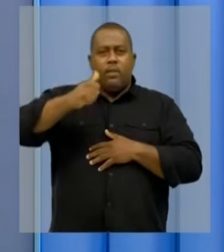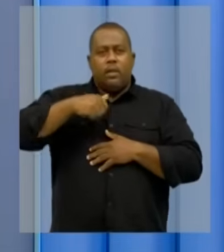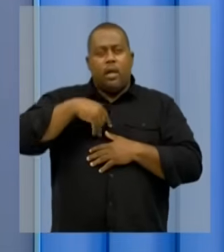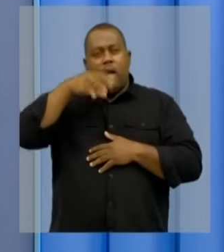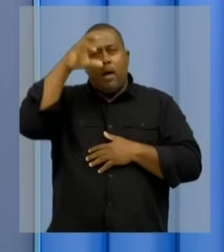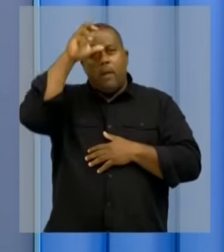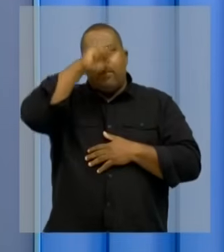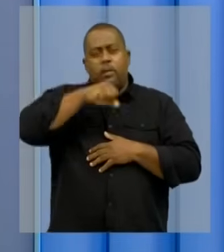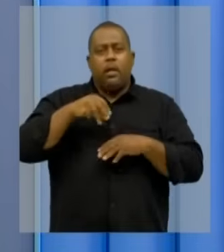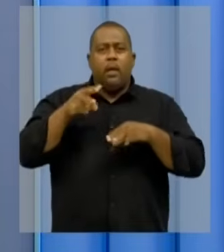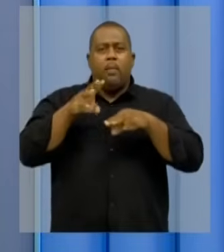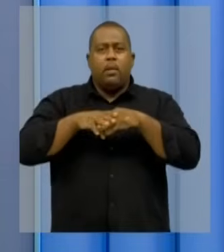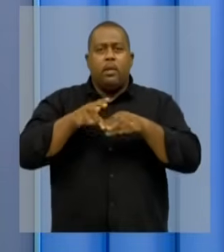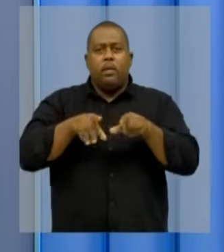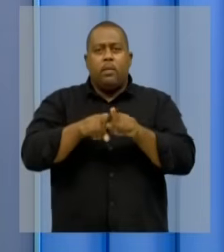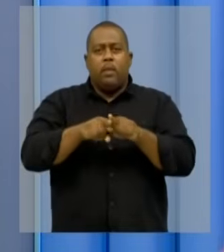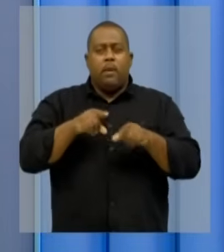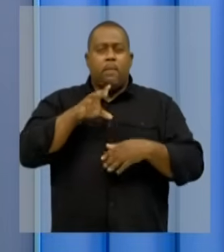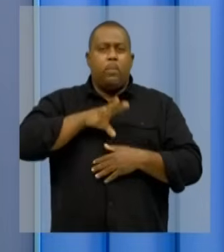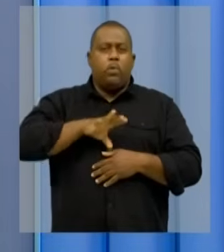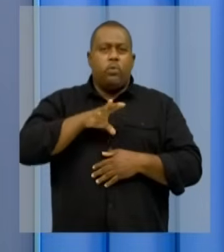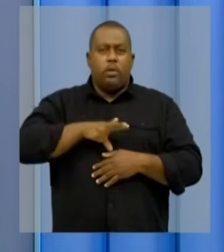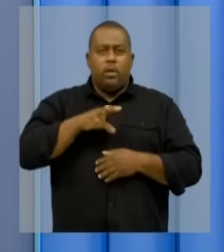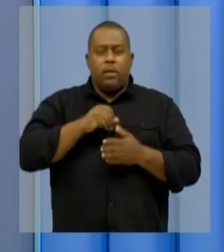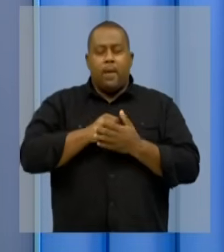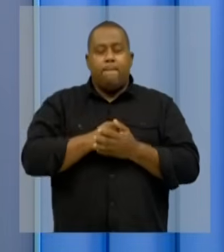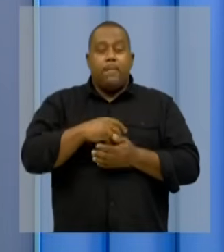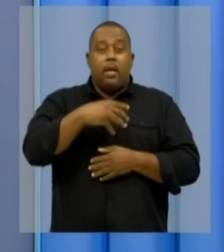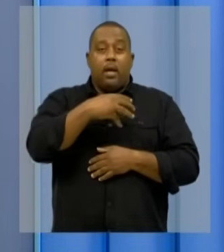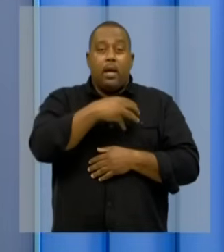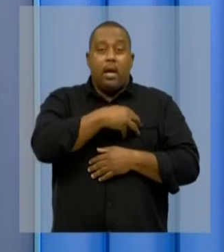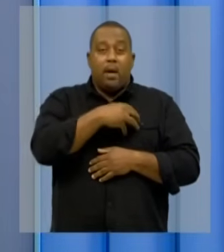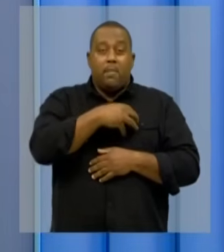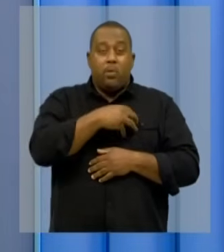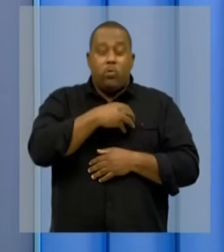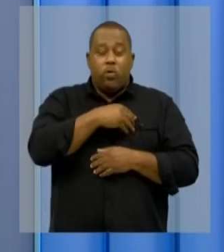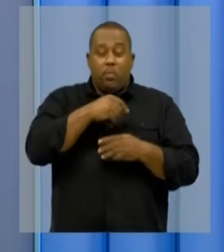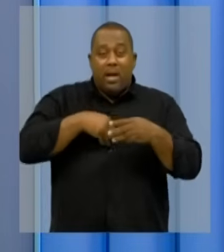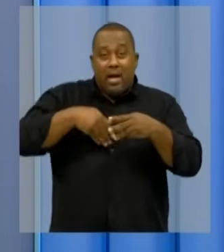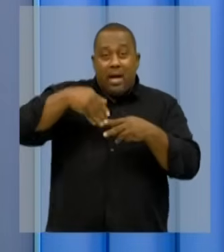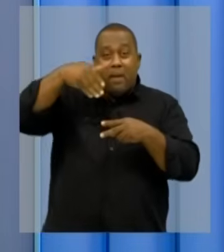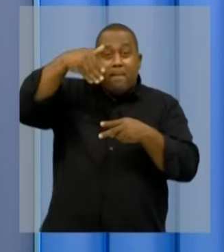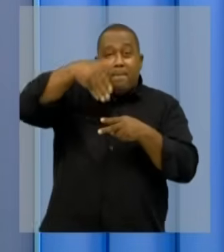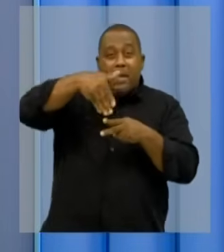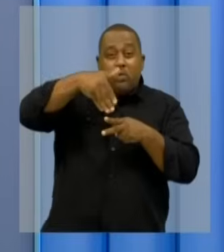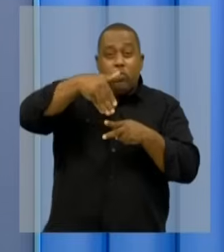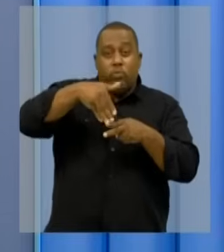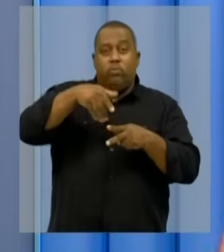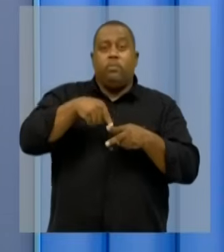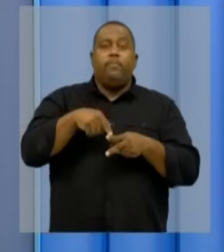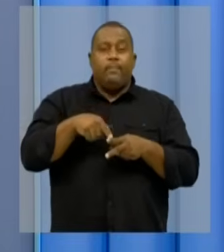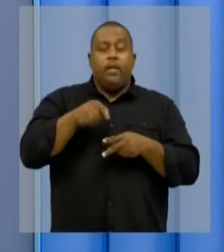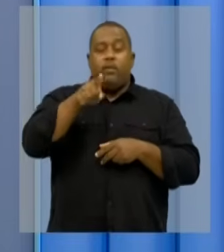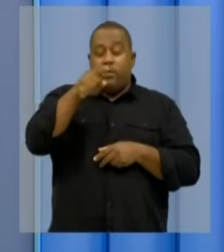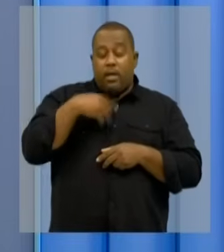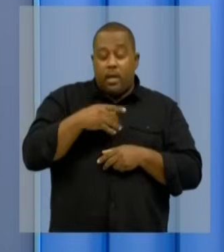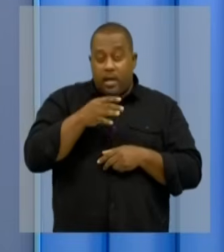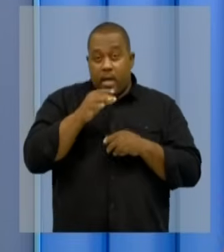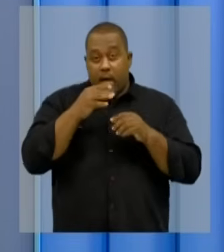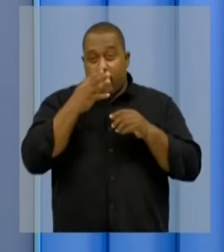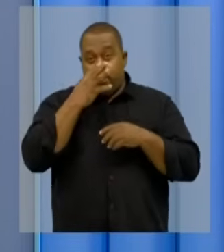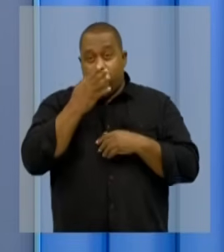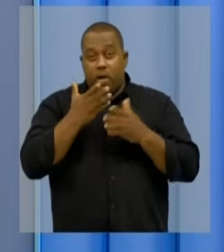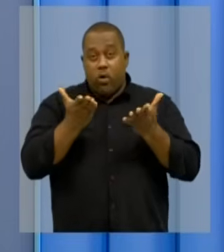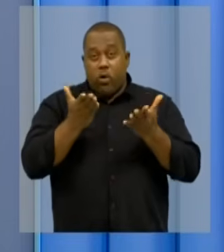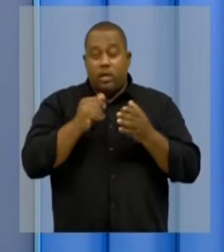em matemática e português, a Bahia ficou em penúltimo lugar. Para você que está me assistindo, sabe qual